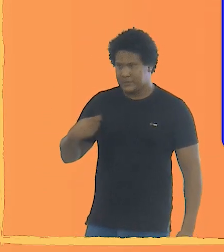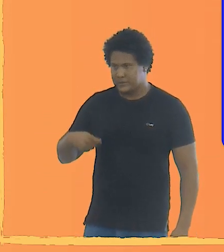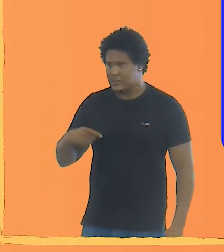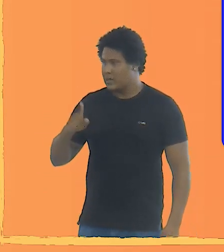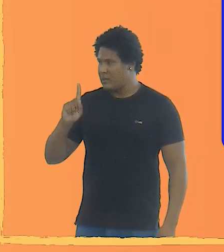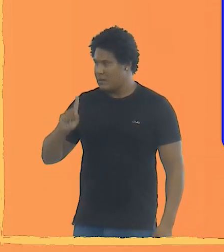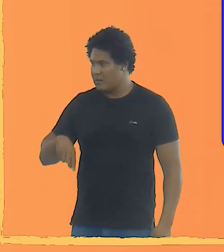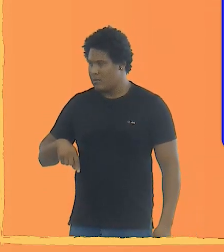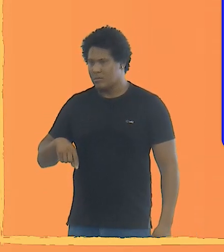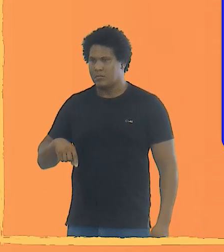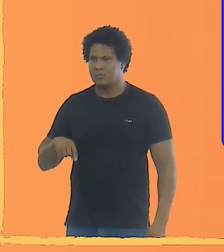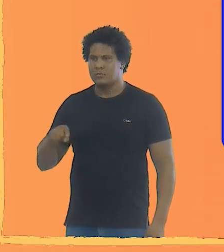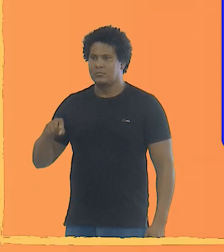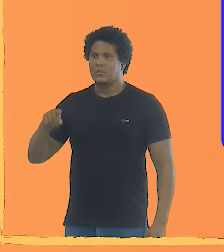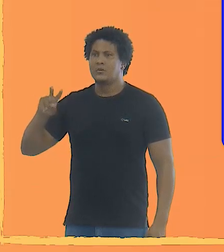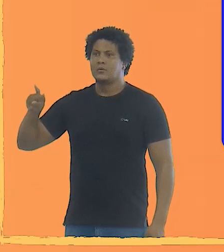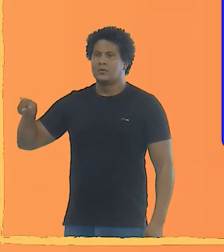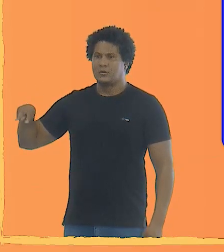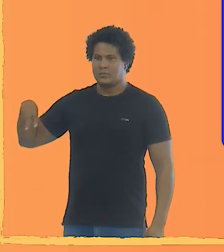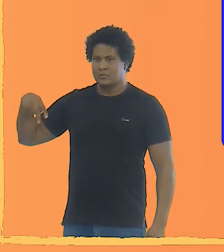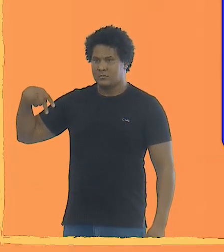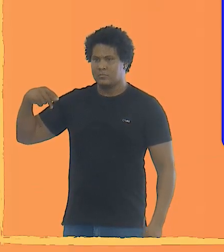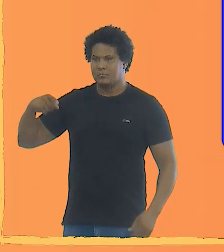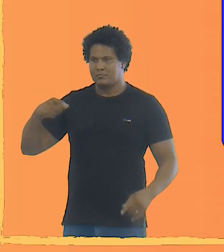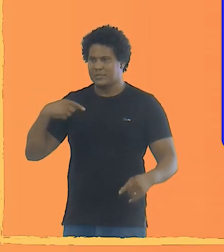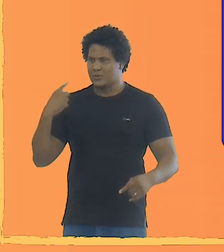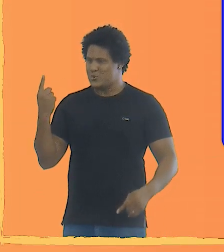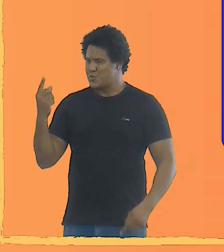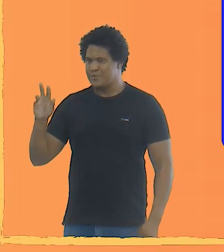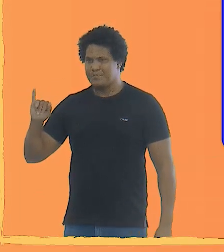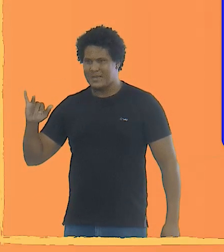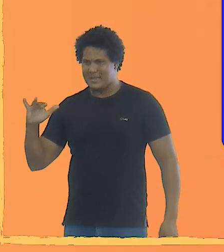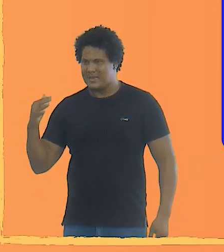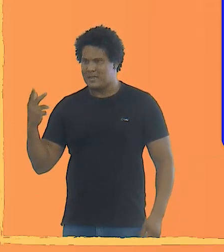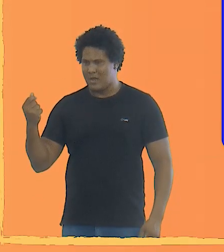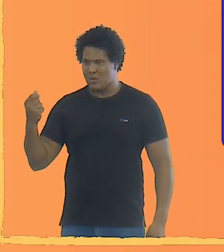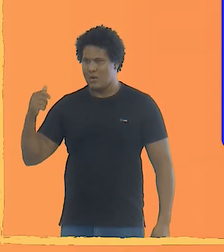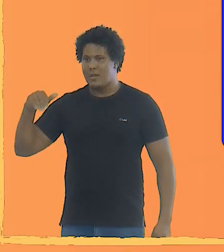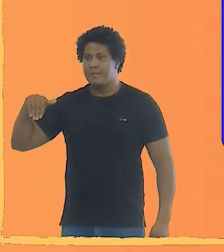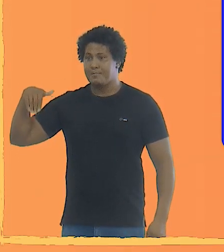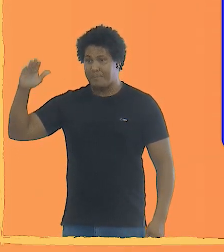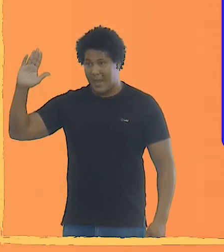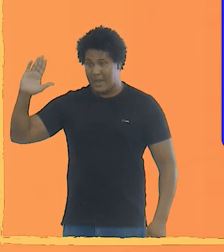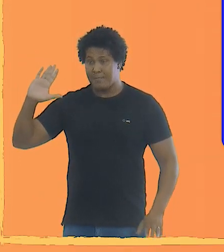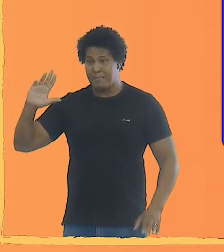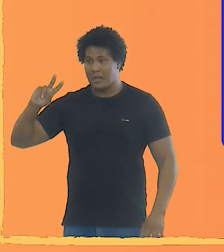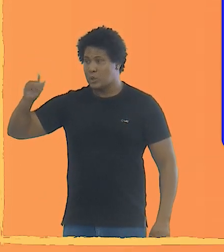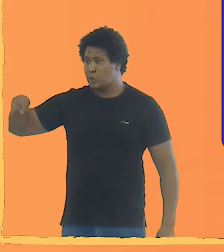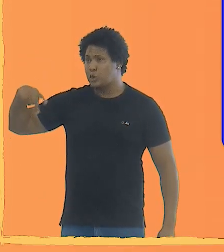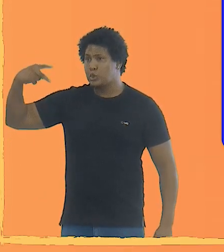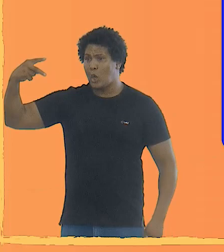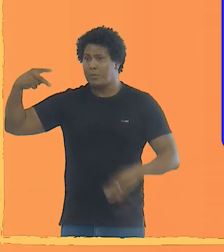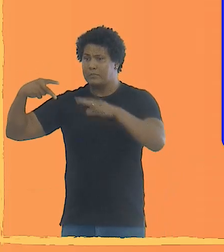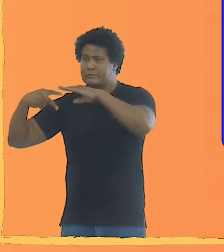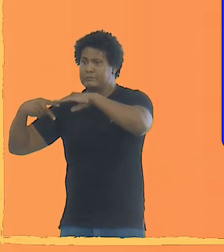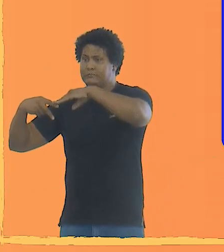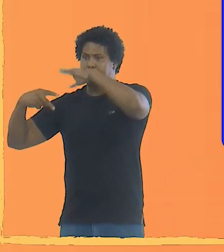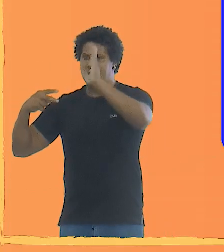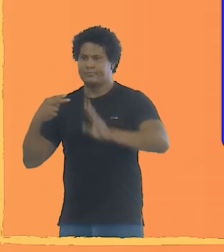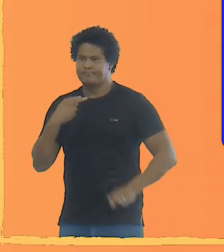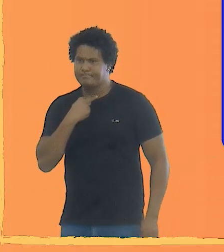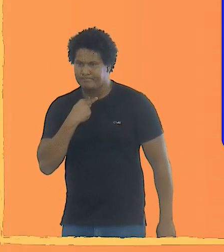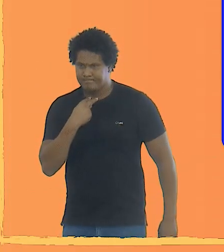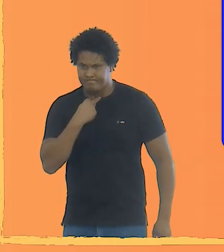que seja superior ao que eles esperam, 1 milhão, mas tem que ser inferior ao dobro, tem que ser menos de 2